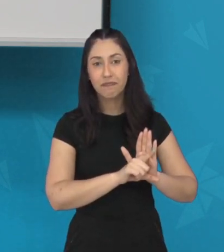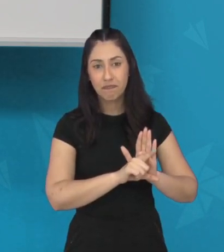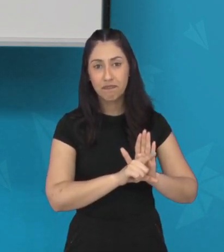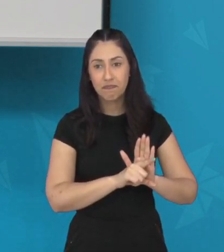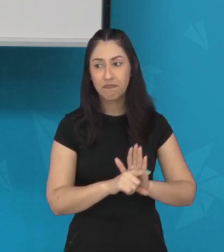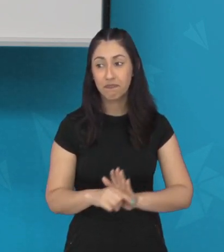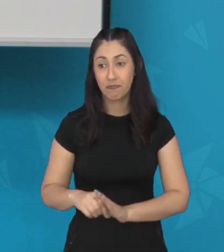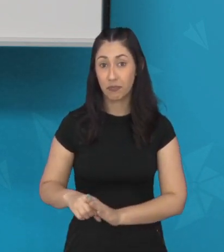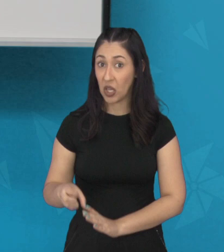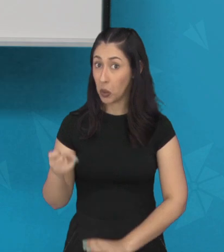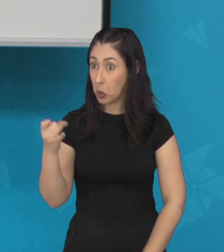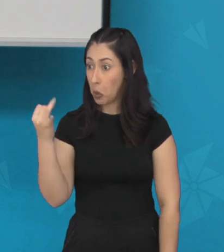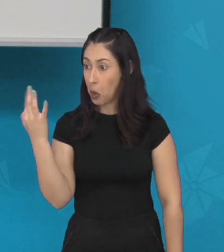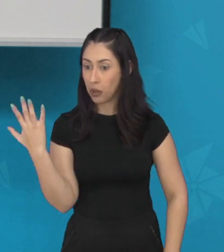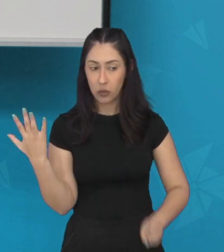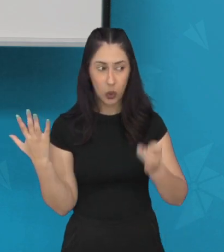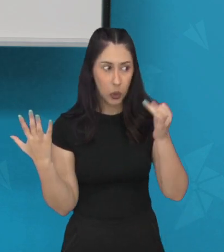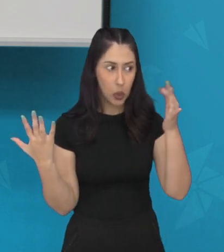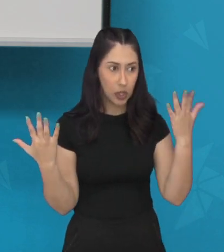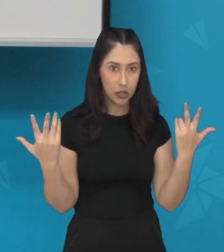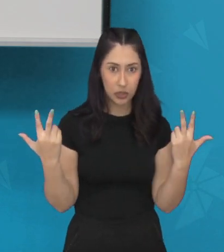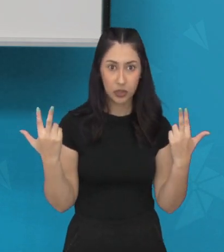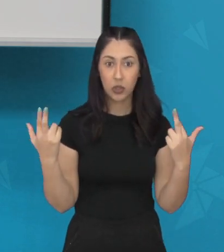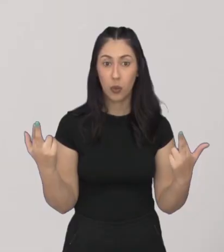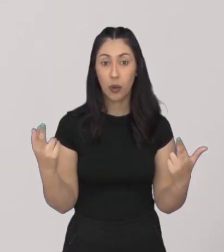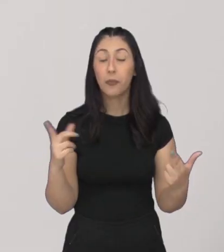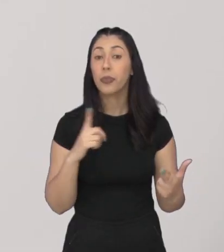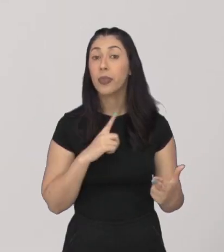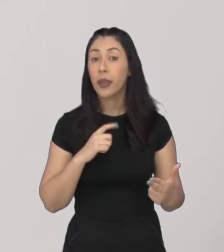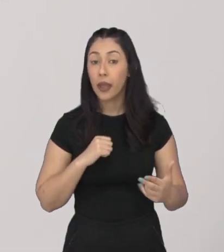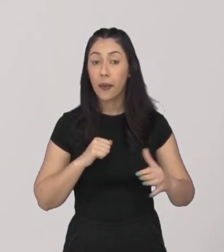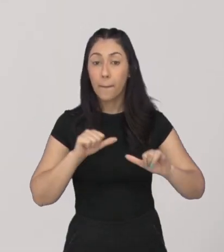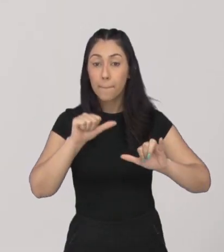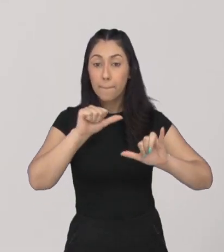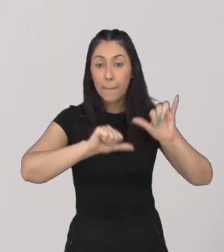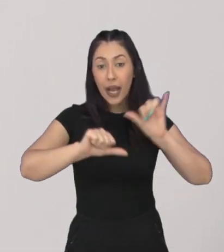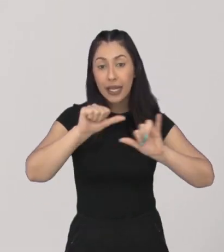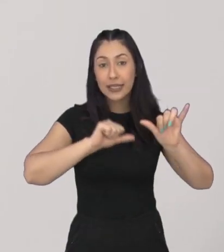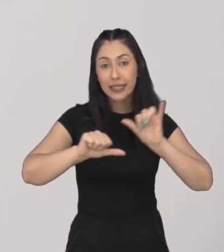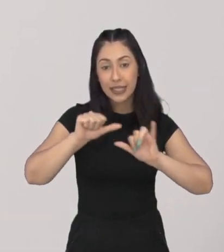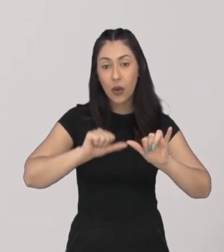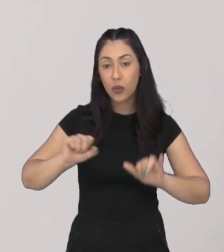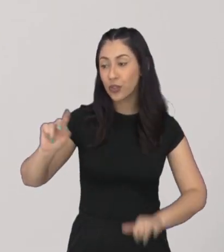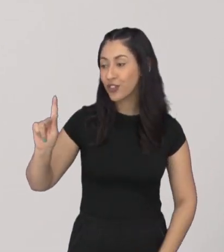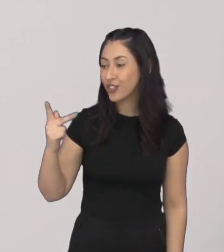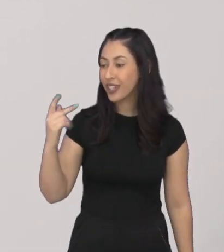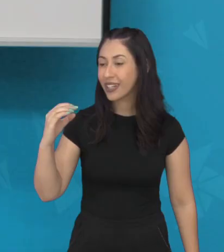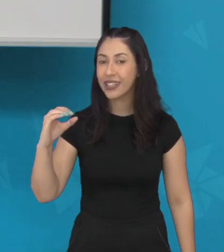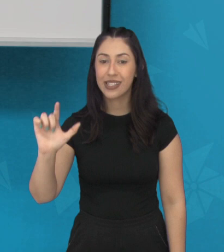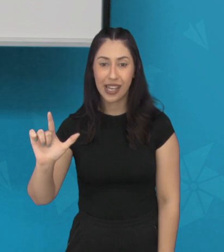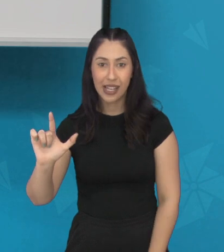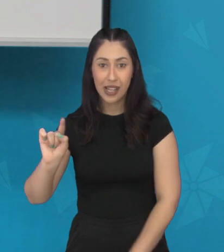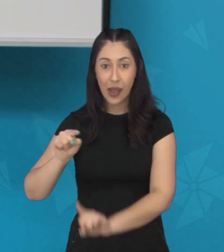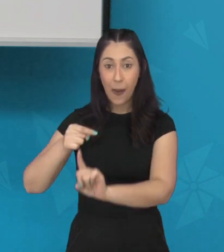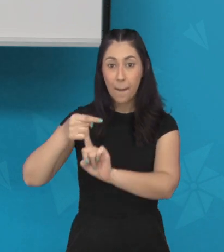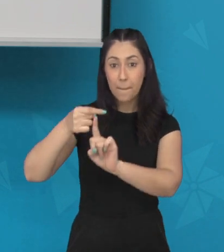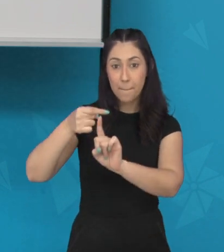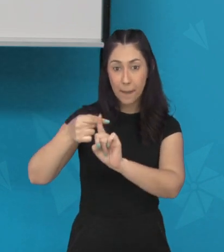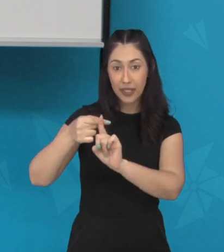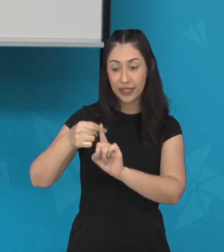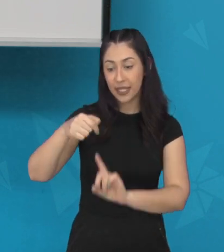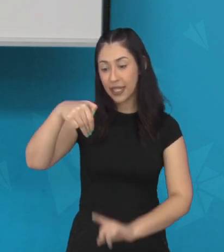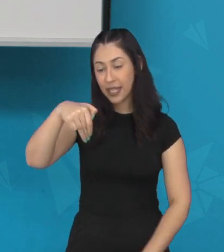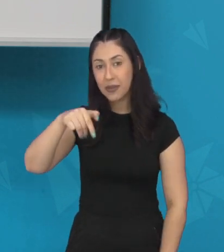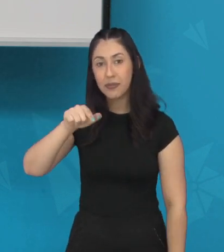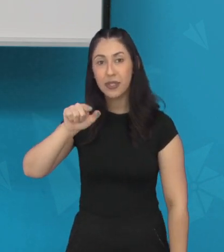de conservação de massas, na qual a gente tem aqui uma reação que vai unir ácido clorídrico, né, o famoso HCl, mais hidróxido de magnésio, né,